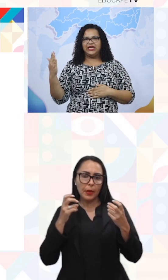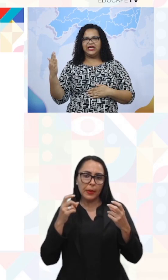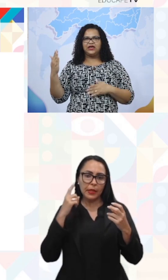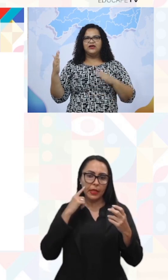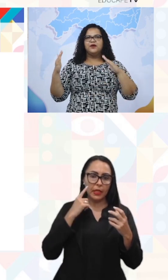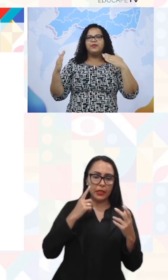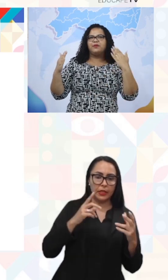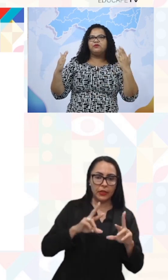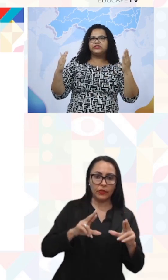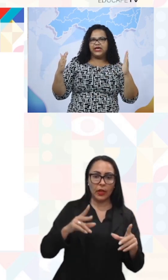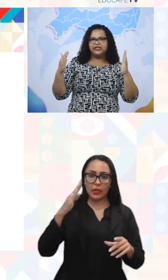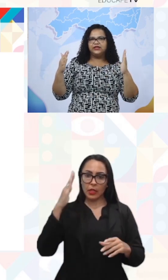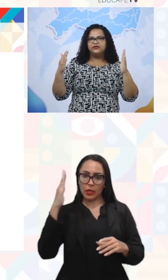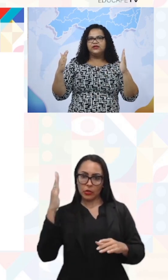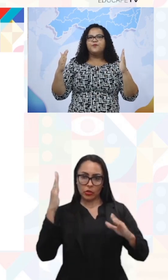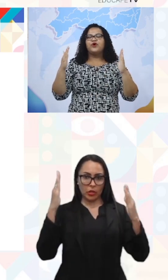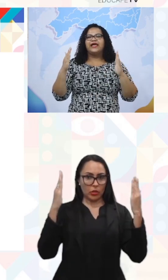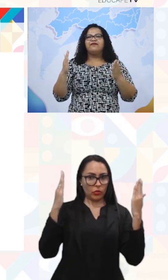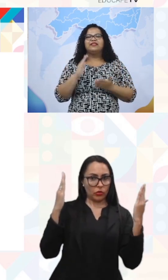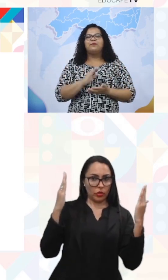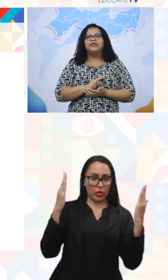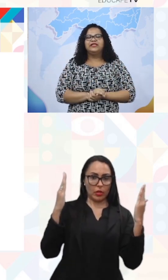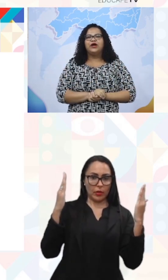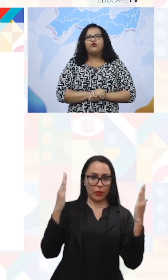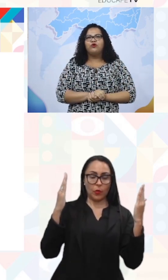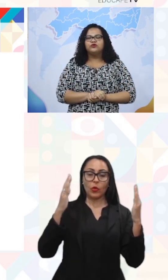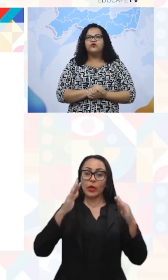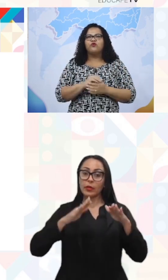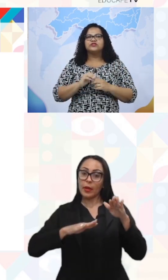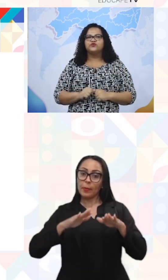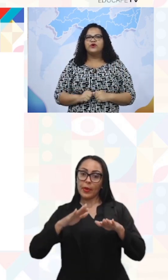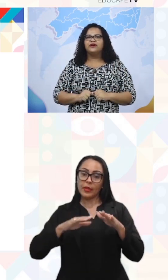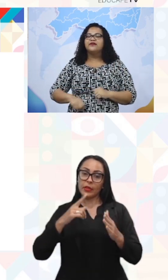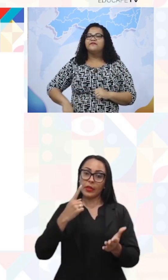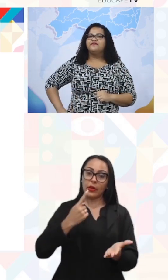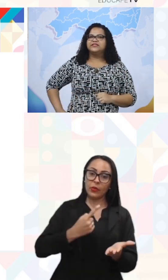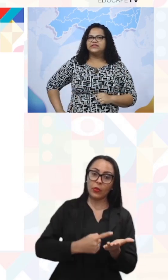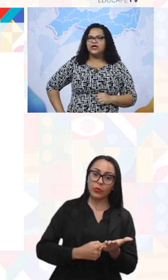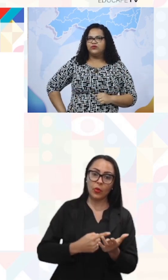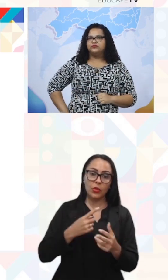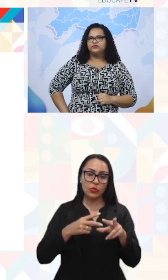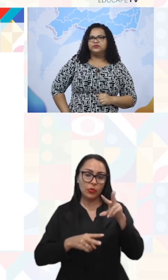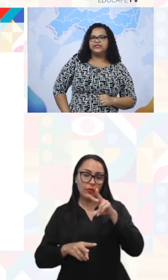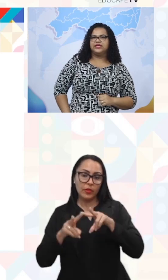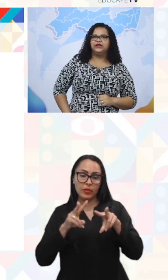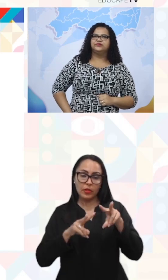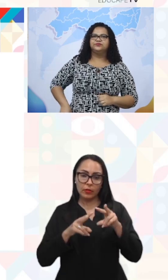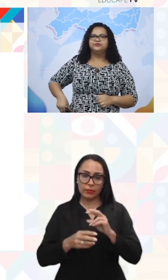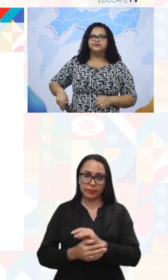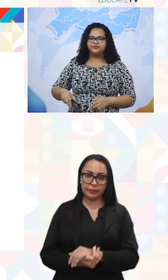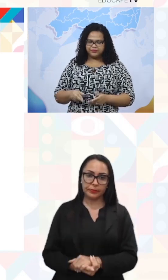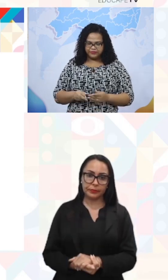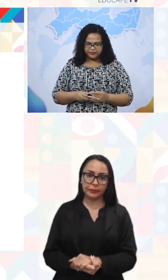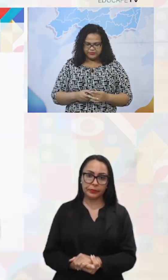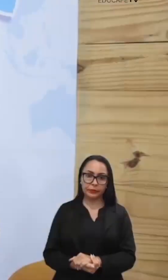mão direita para a mão esquerda, porque ela vai depender de acordo com a sua visão, tá certo?